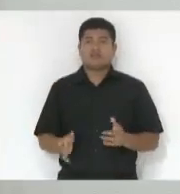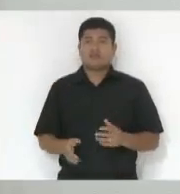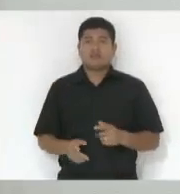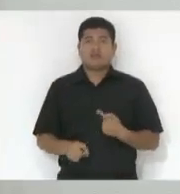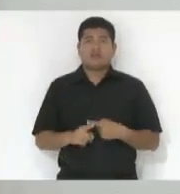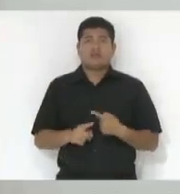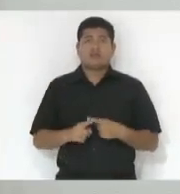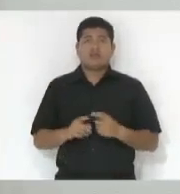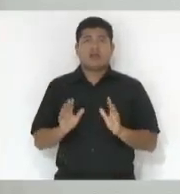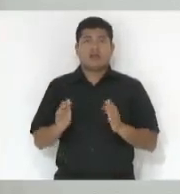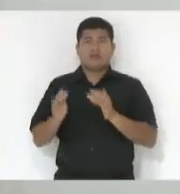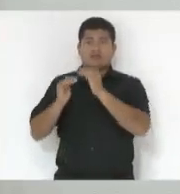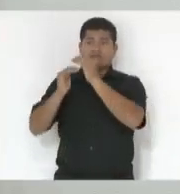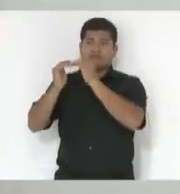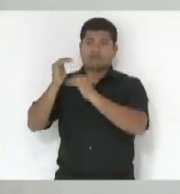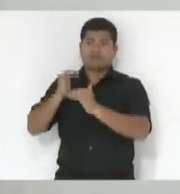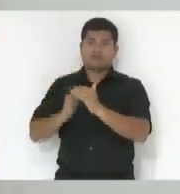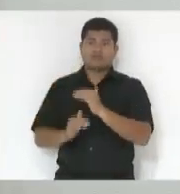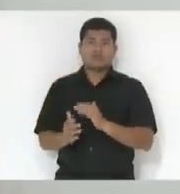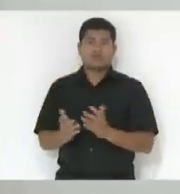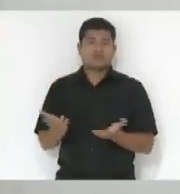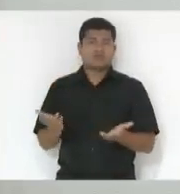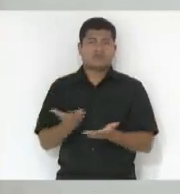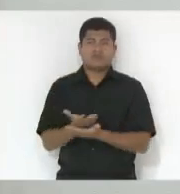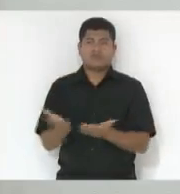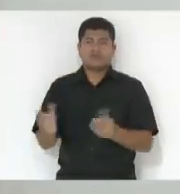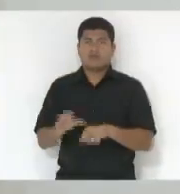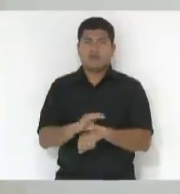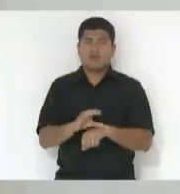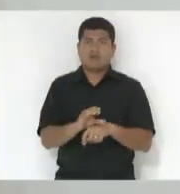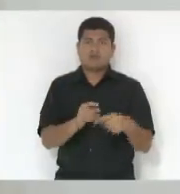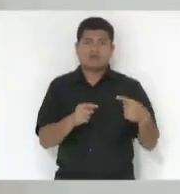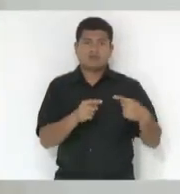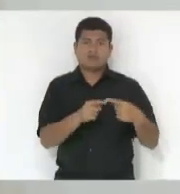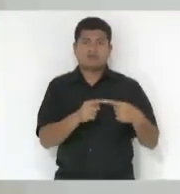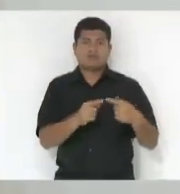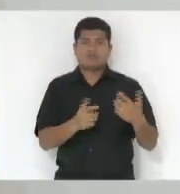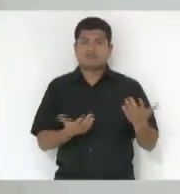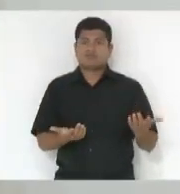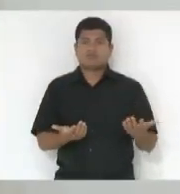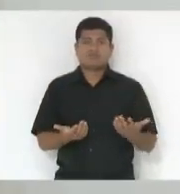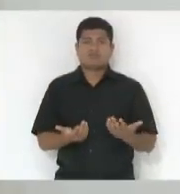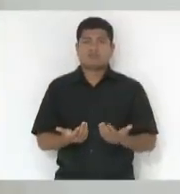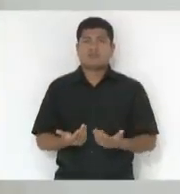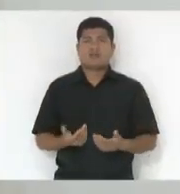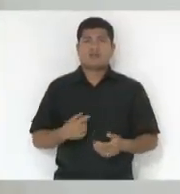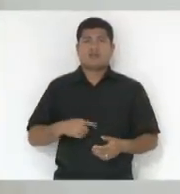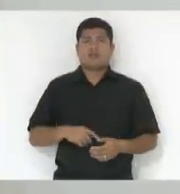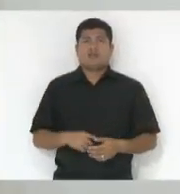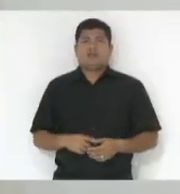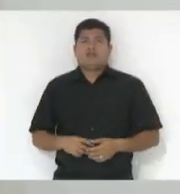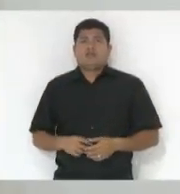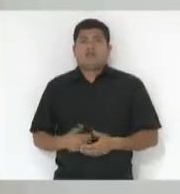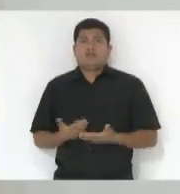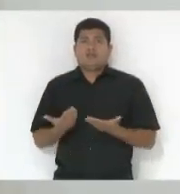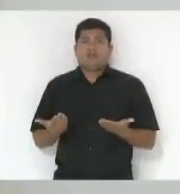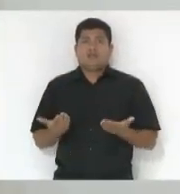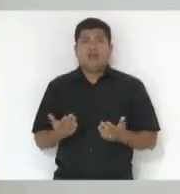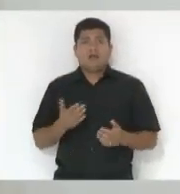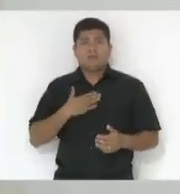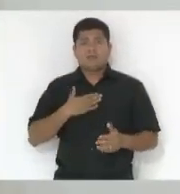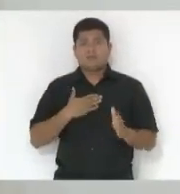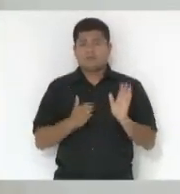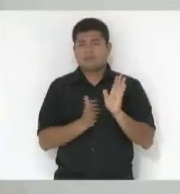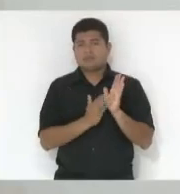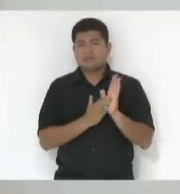efeito cascata é automático, segundo a nossa Constituição, não há nada que limite. E é justamente aí que entra a minha proposta de